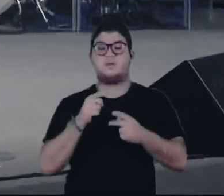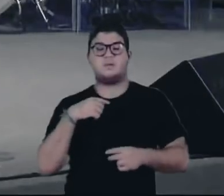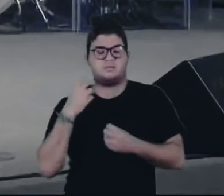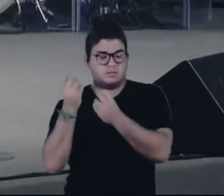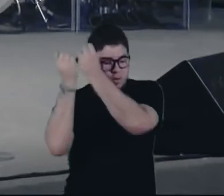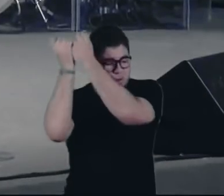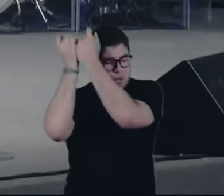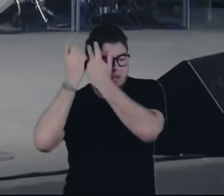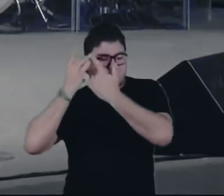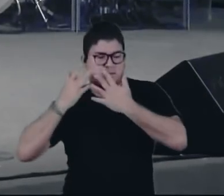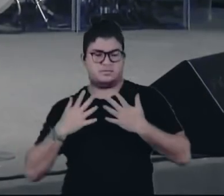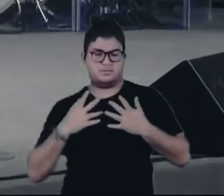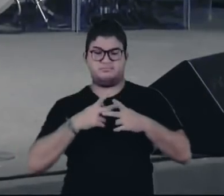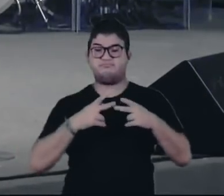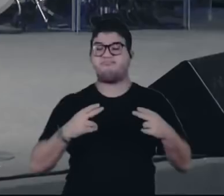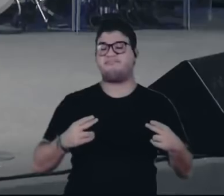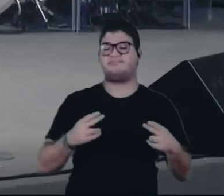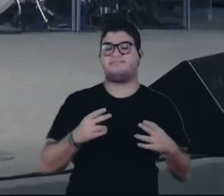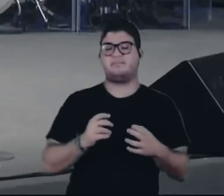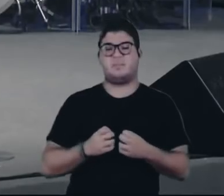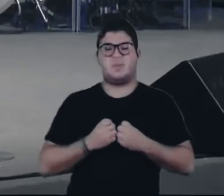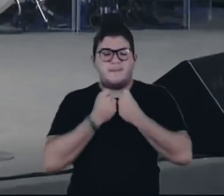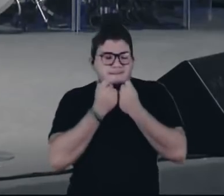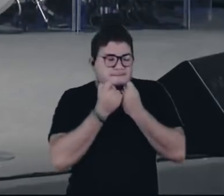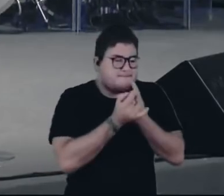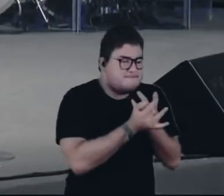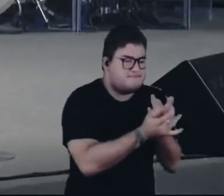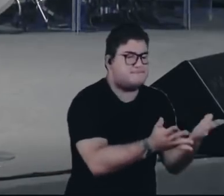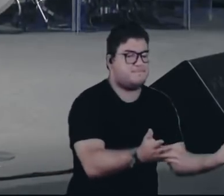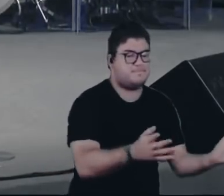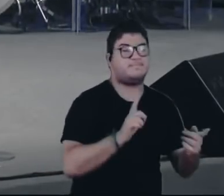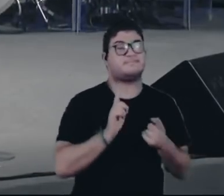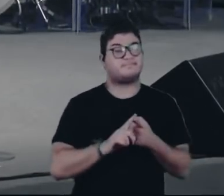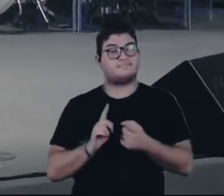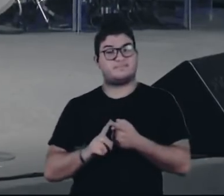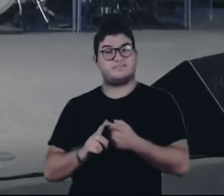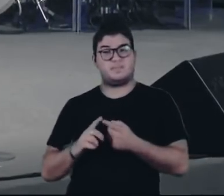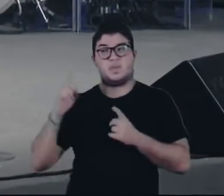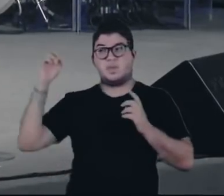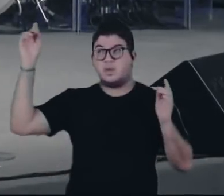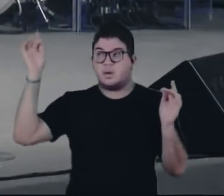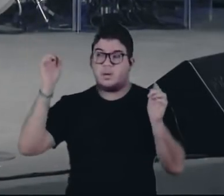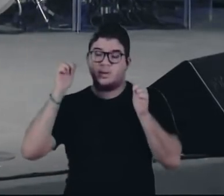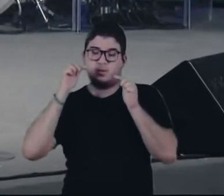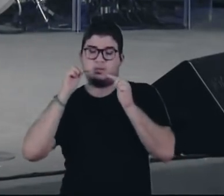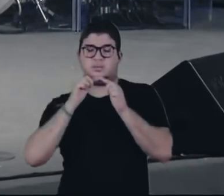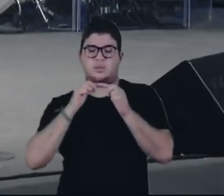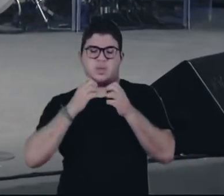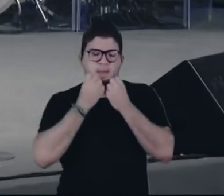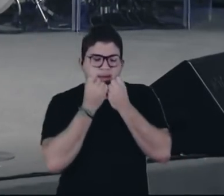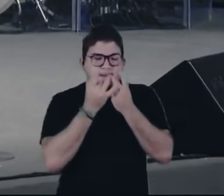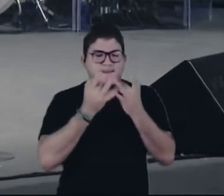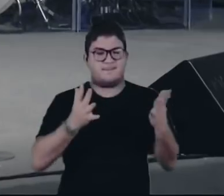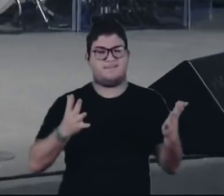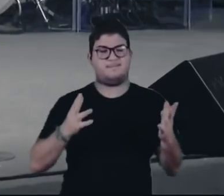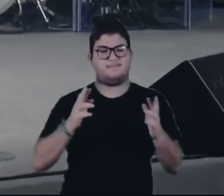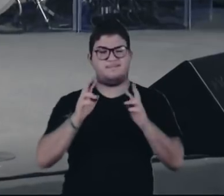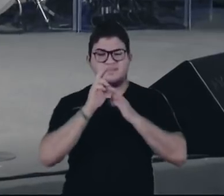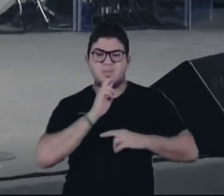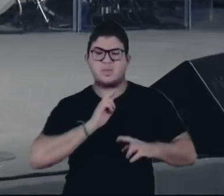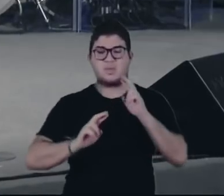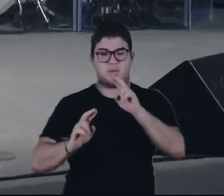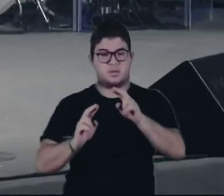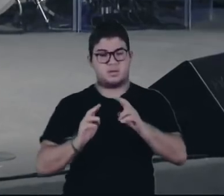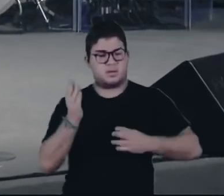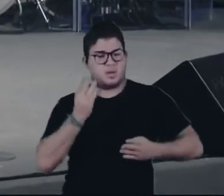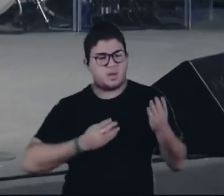enriquecidos de todas as formas para que possam ser generosos em qualquer ocasião. E por nosso intermédio, a sua generosidade resulte em